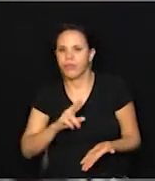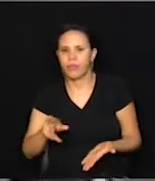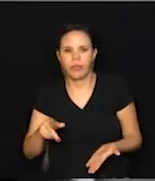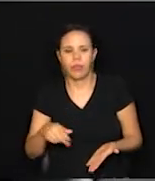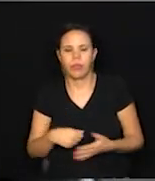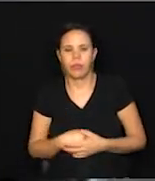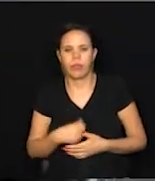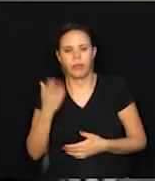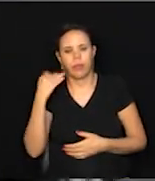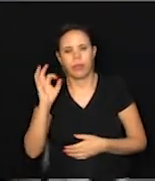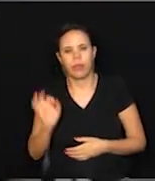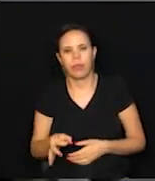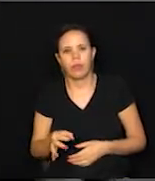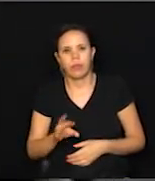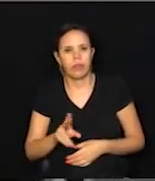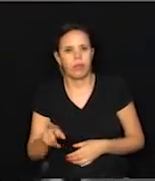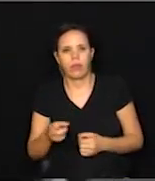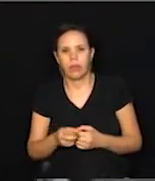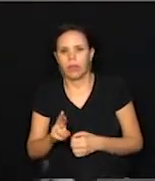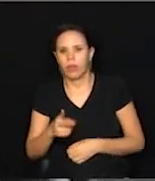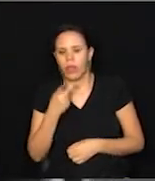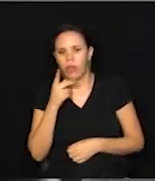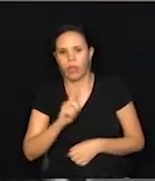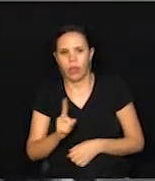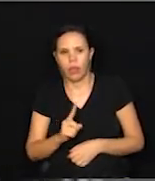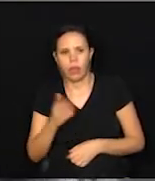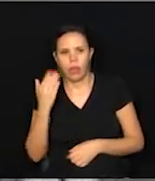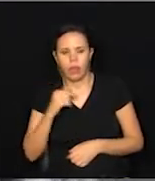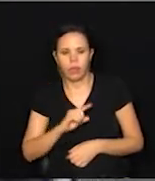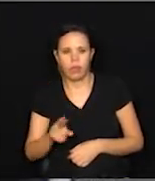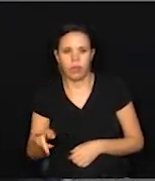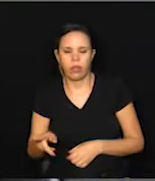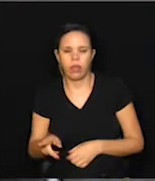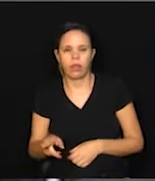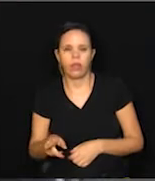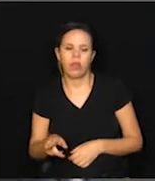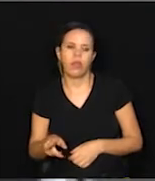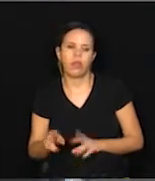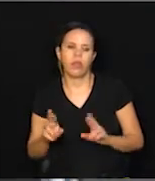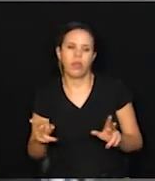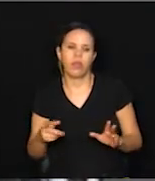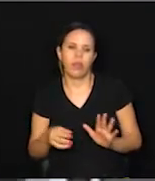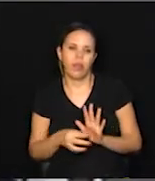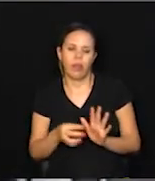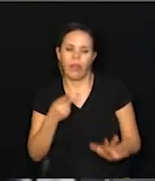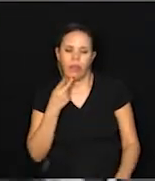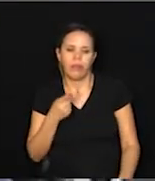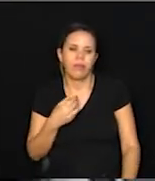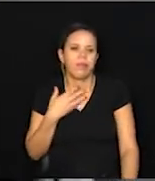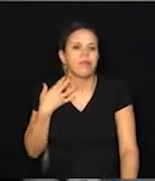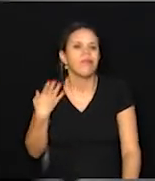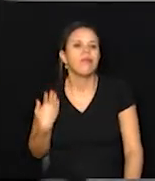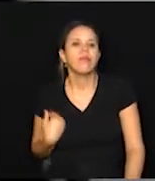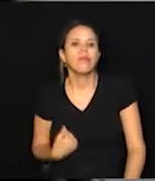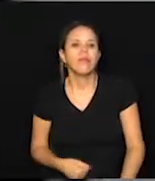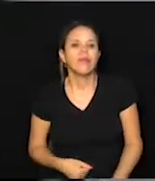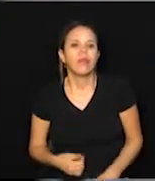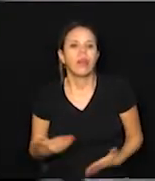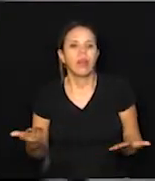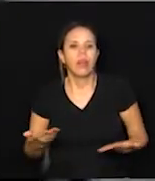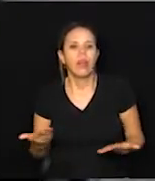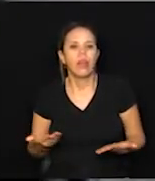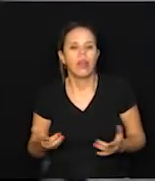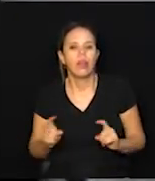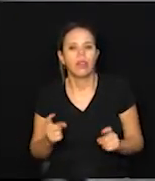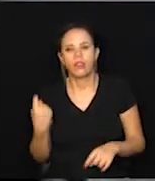Eu tenho certeza que não foi isso que a doutora Cíntia falou, eu tenho certeza, assim, a doutora Cíntia fez uma fala, né, embasada, mas hoje, na sessão, nós